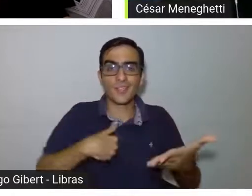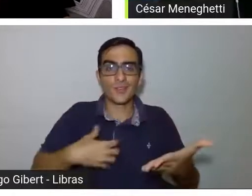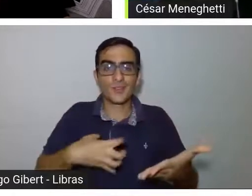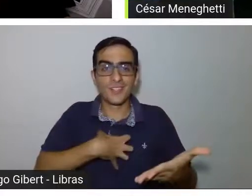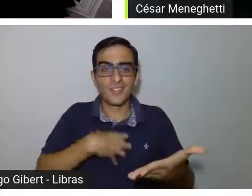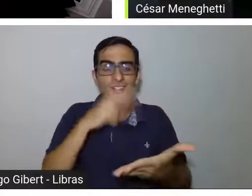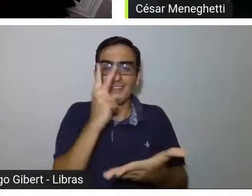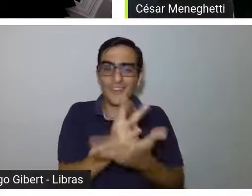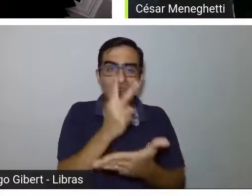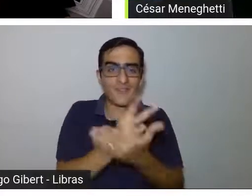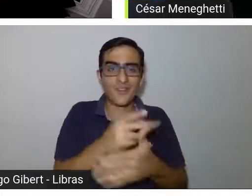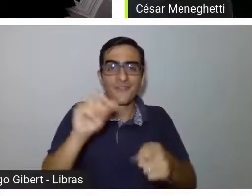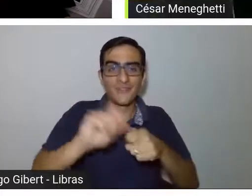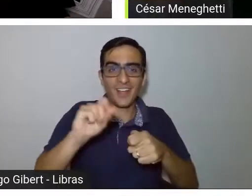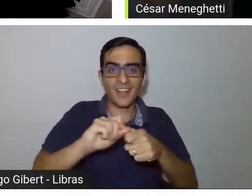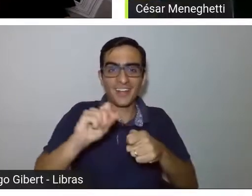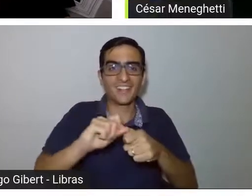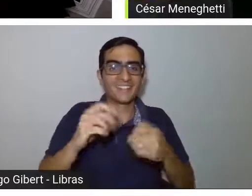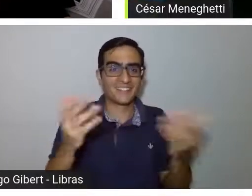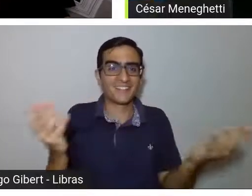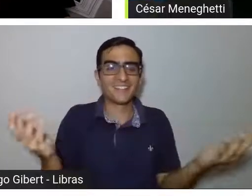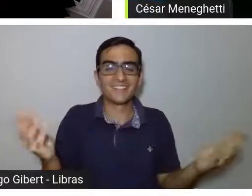de fotografias. Porque, né,